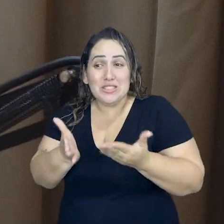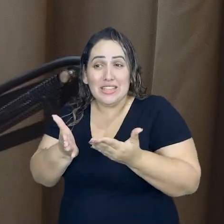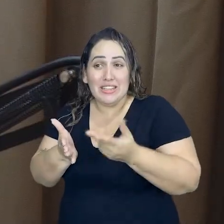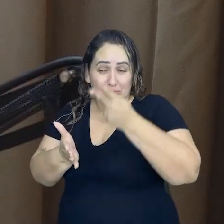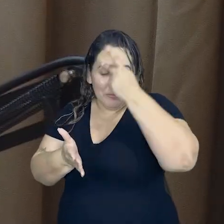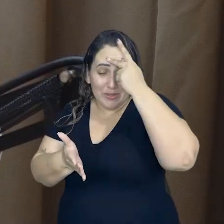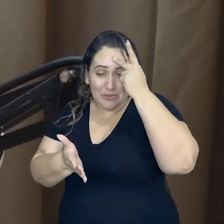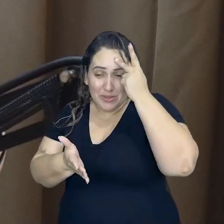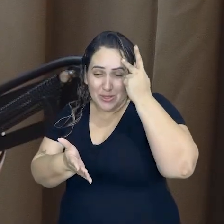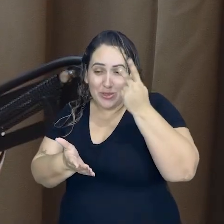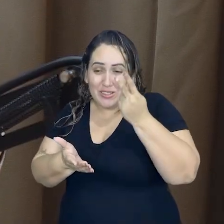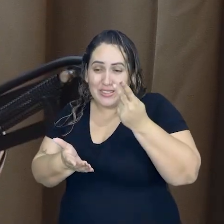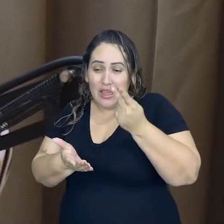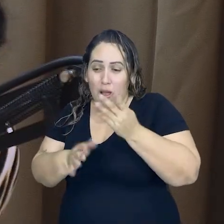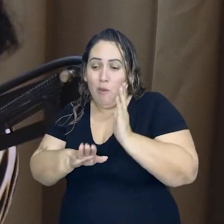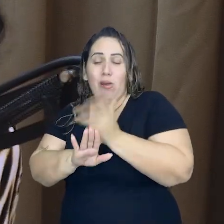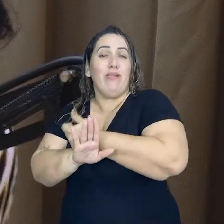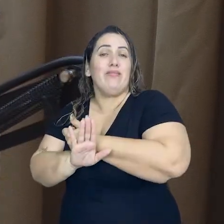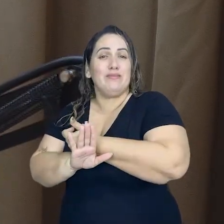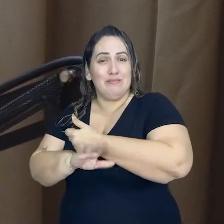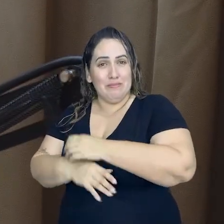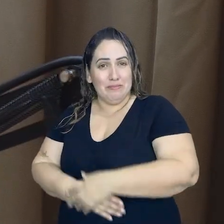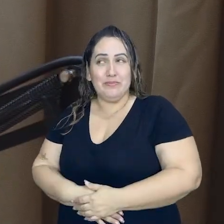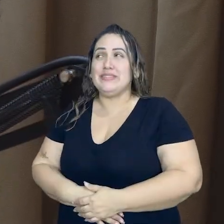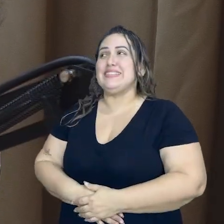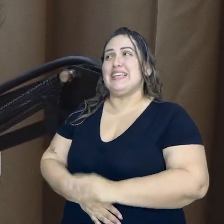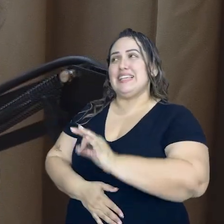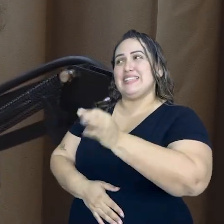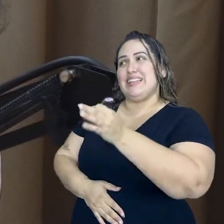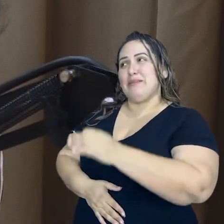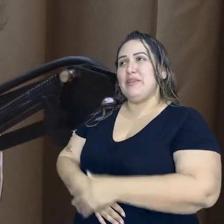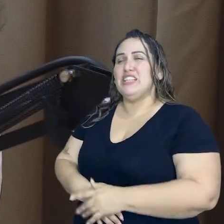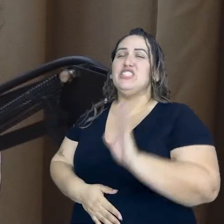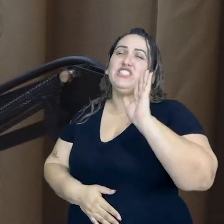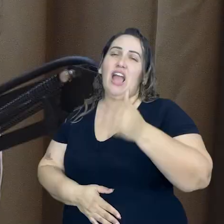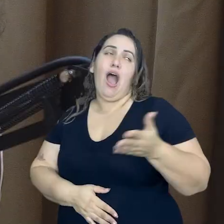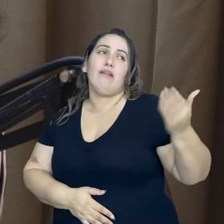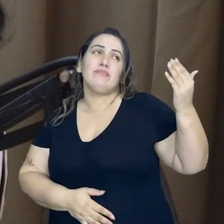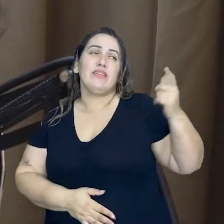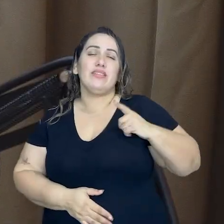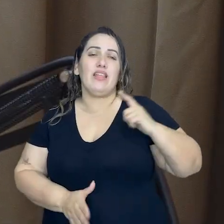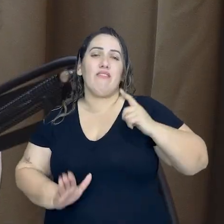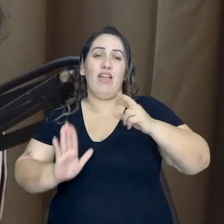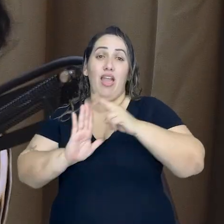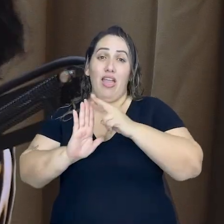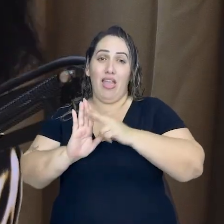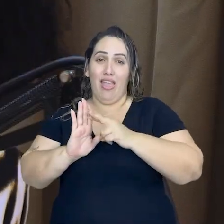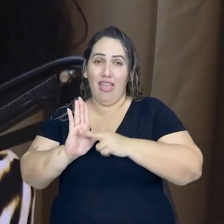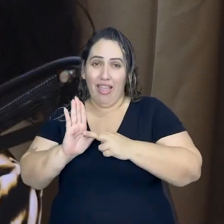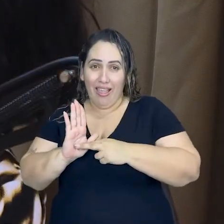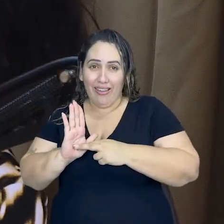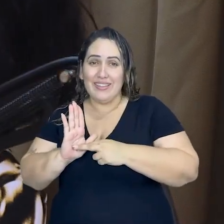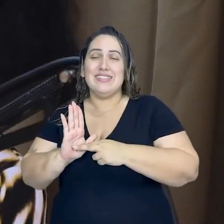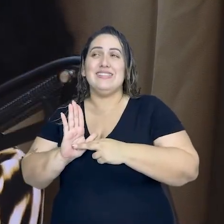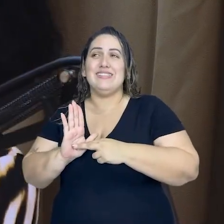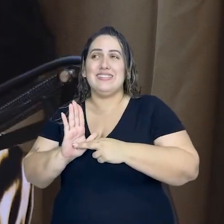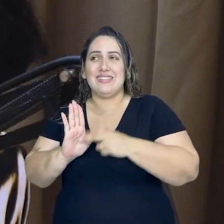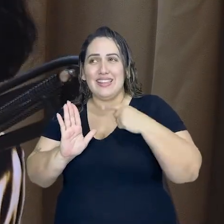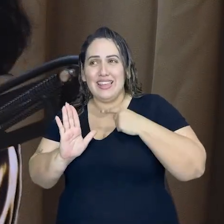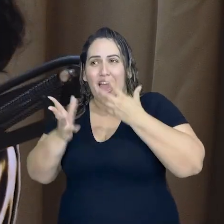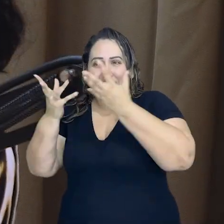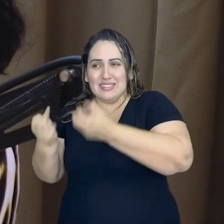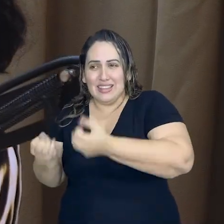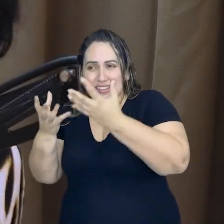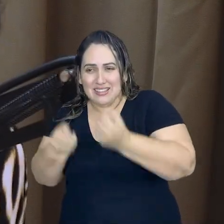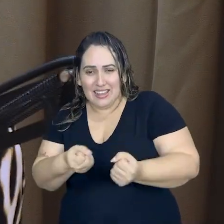Já houve normas que... como é que se sente o corpo técnico com isso? Poxa, a gente fez tanto, demorou tanto a analisar e